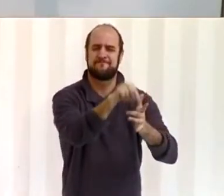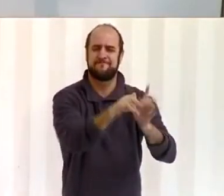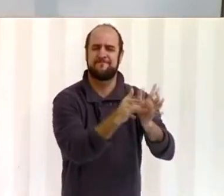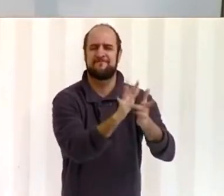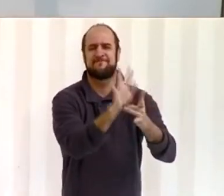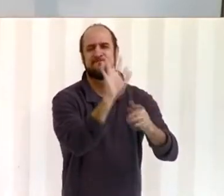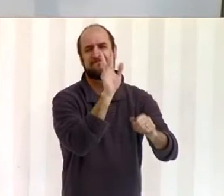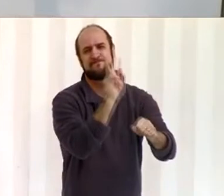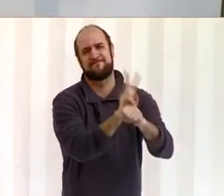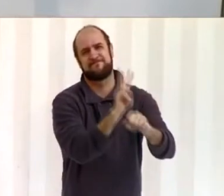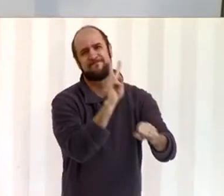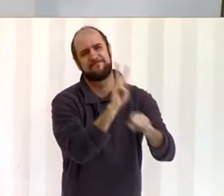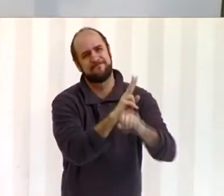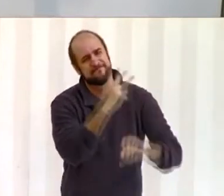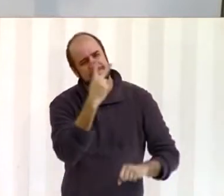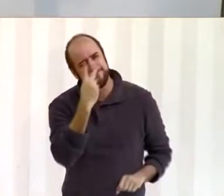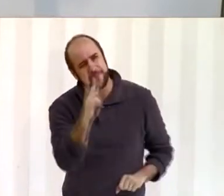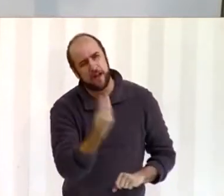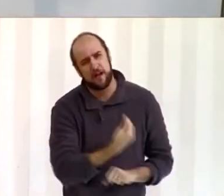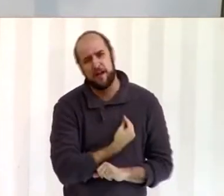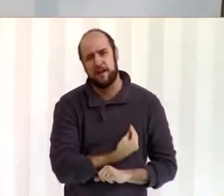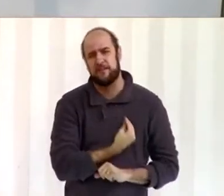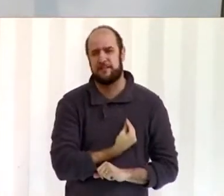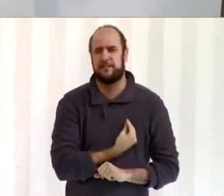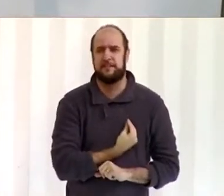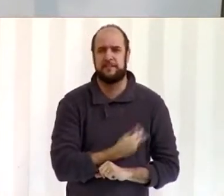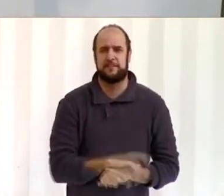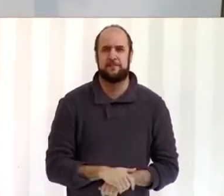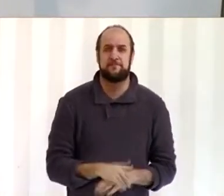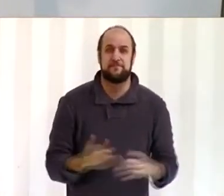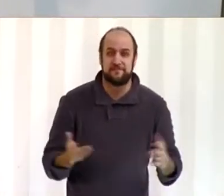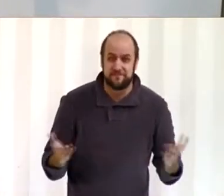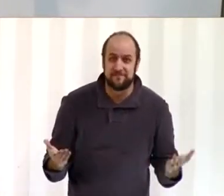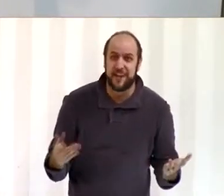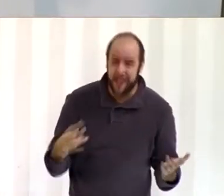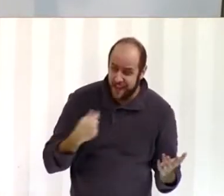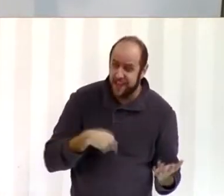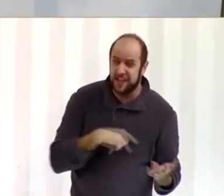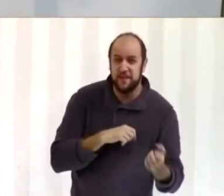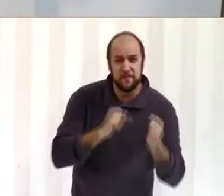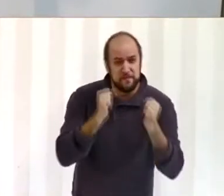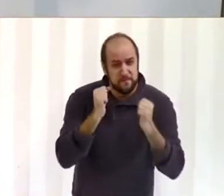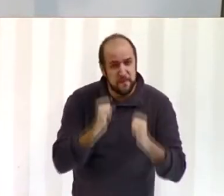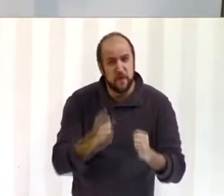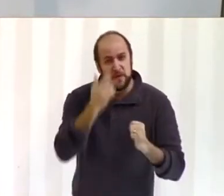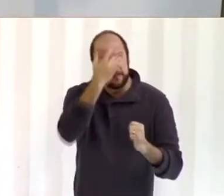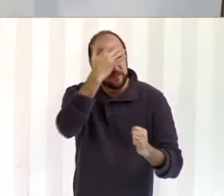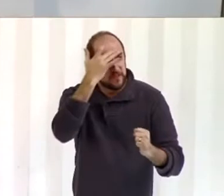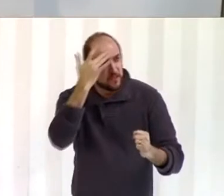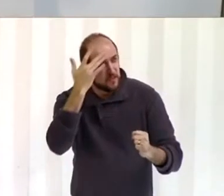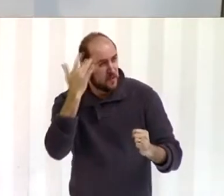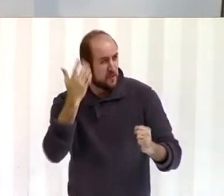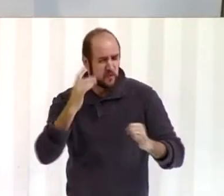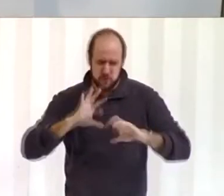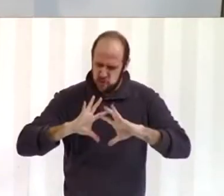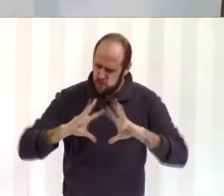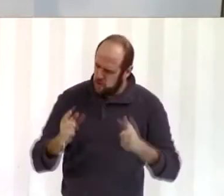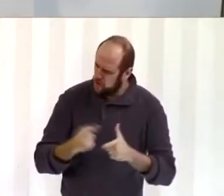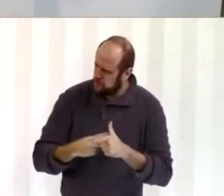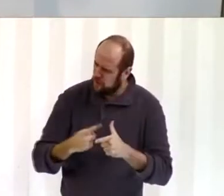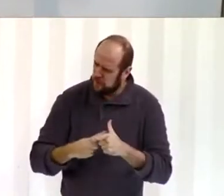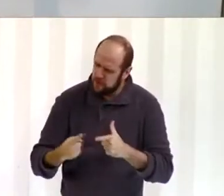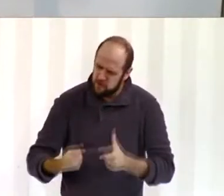vós. Sim, nós temos também um Eliseu a quem nós podemos recorrer,